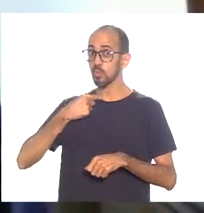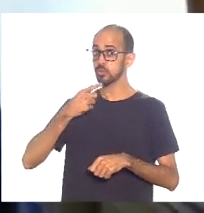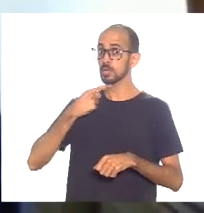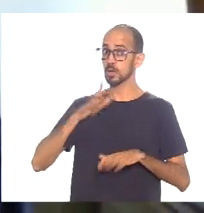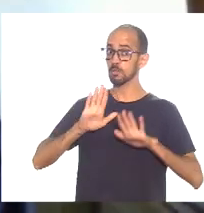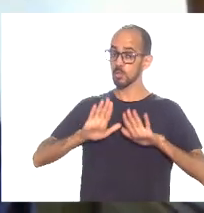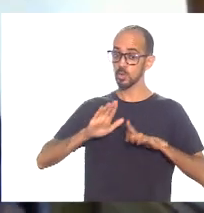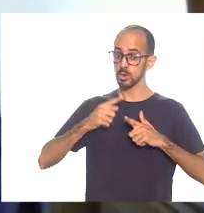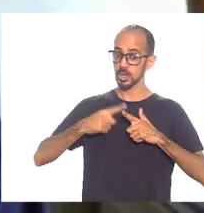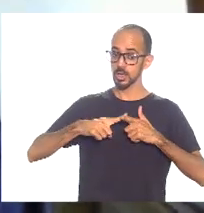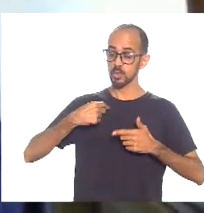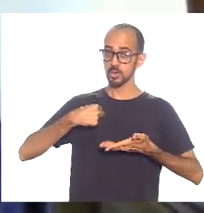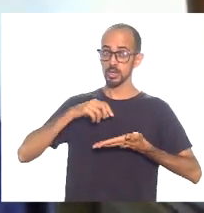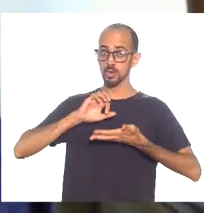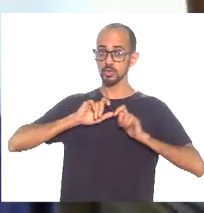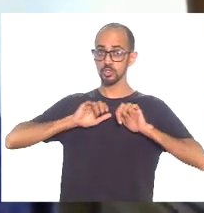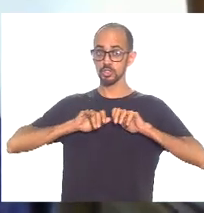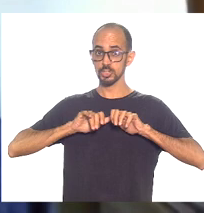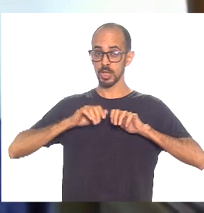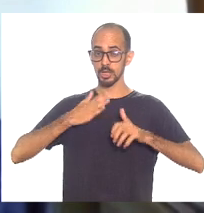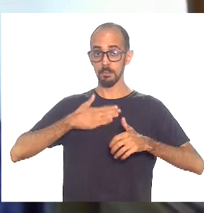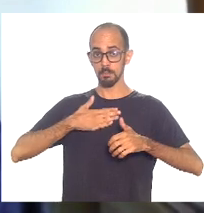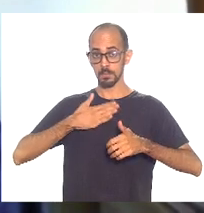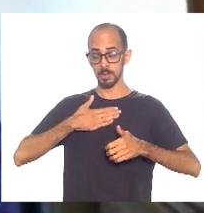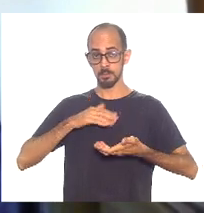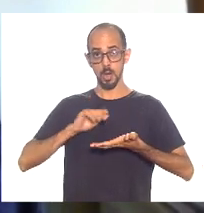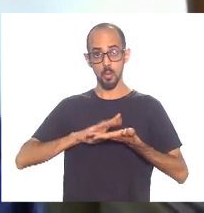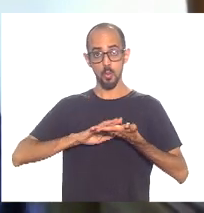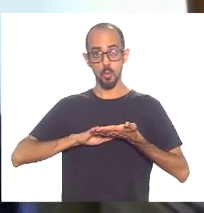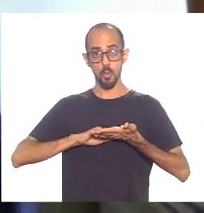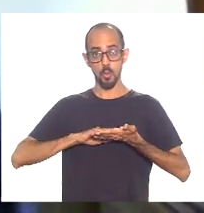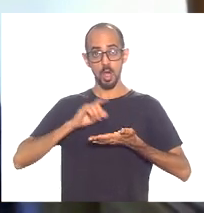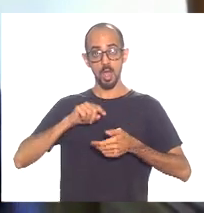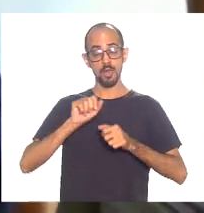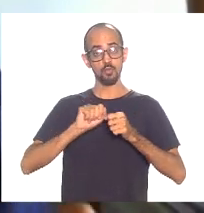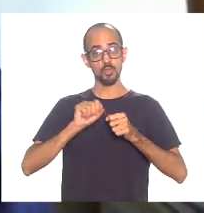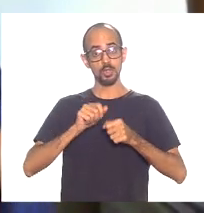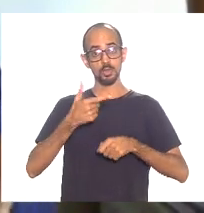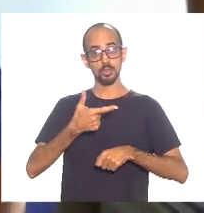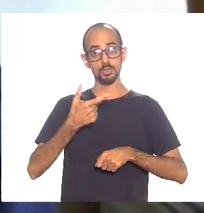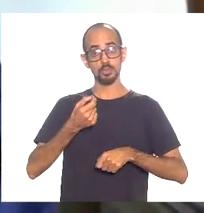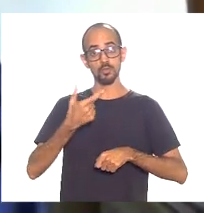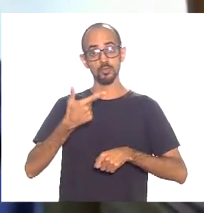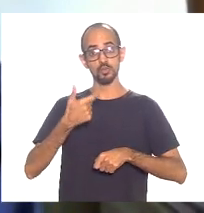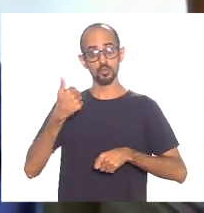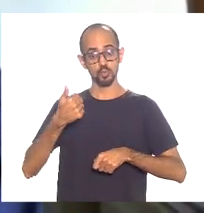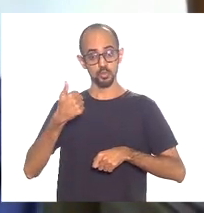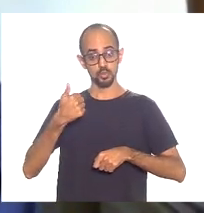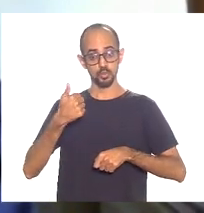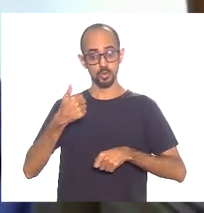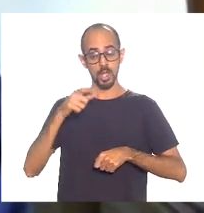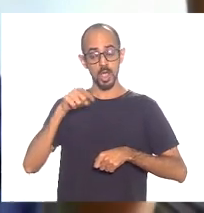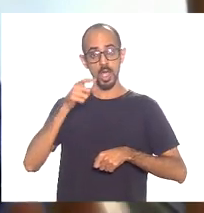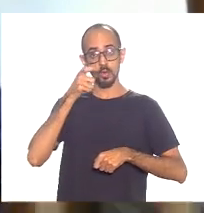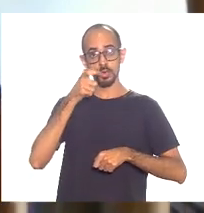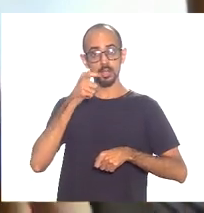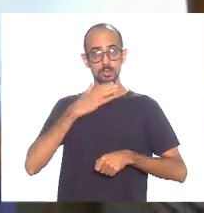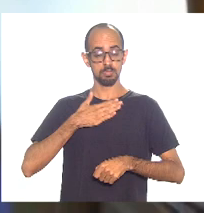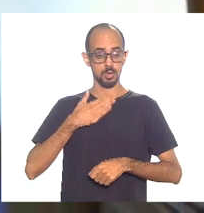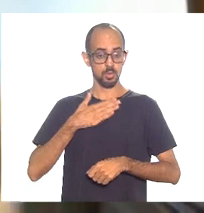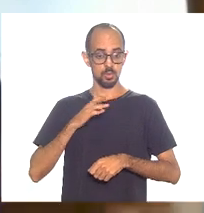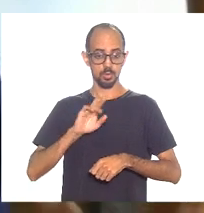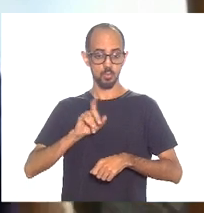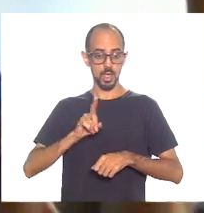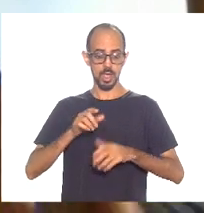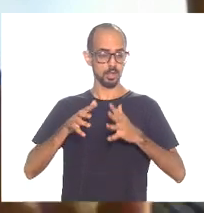eu escrevi está aqui na minha frente. Realizados no ano de 2021, deputado Márcio Pacheco. É essa a intenção. Eu não